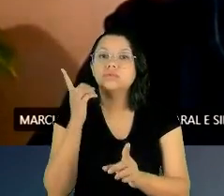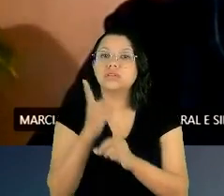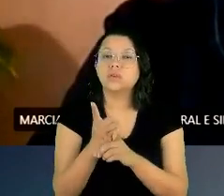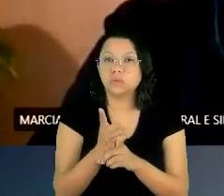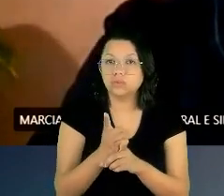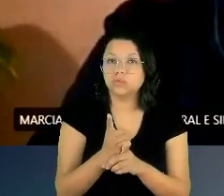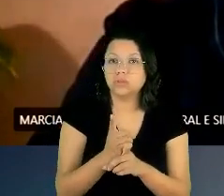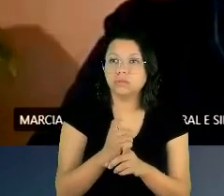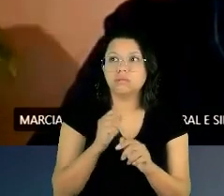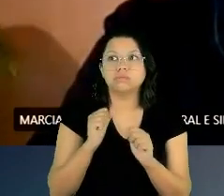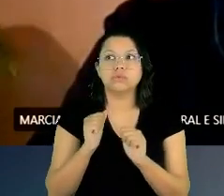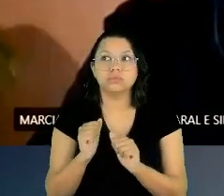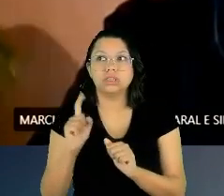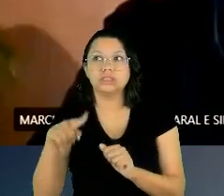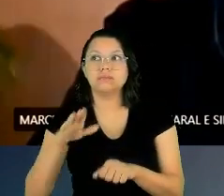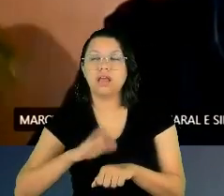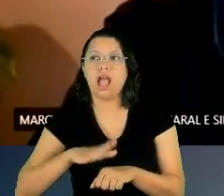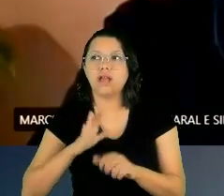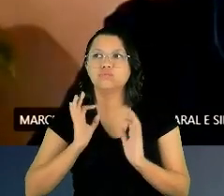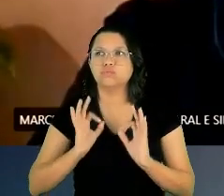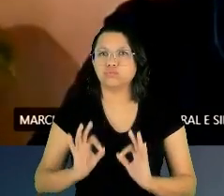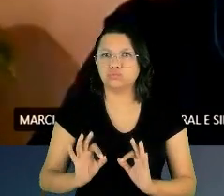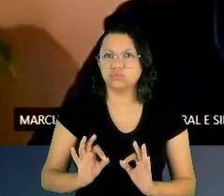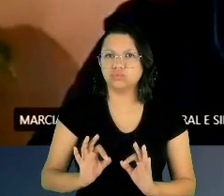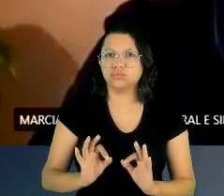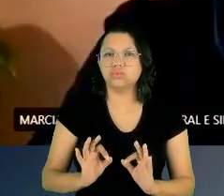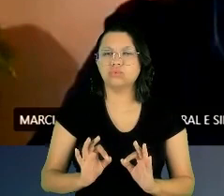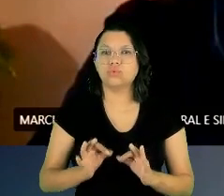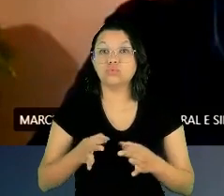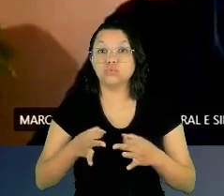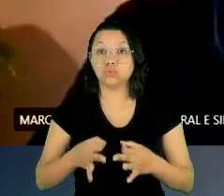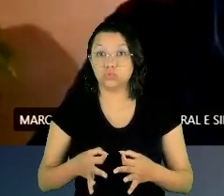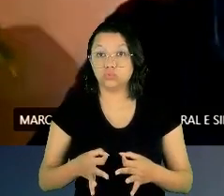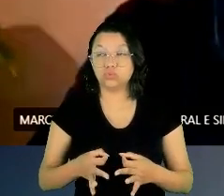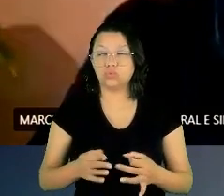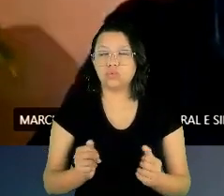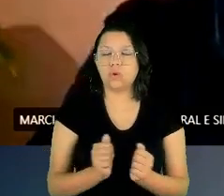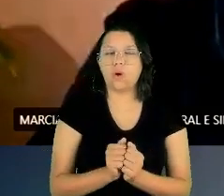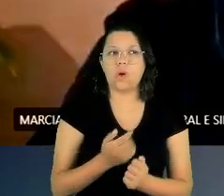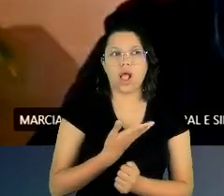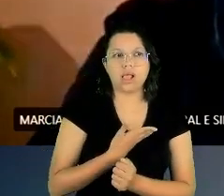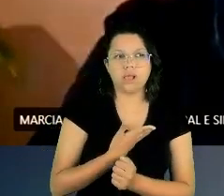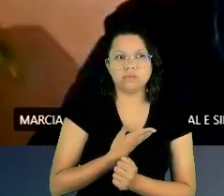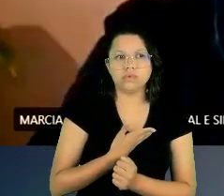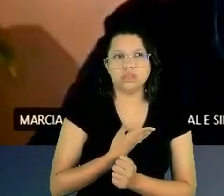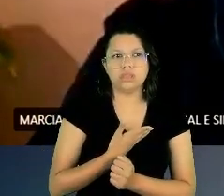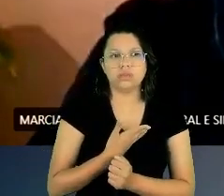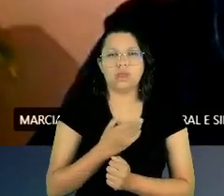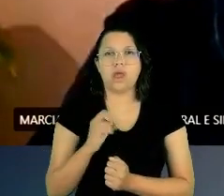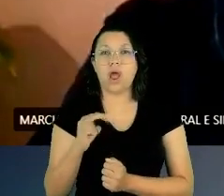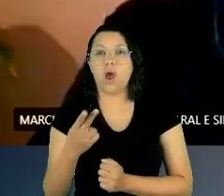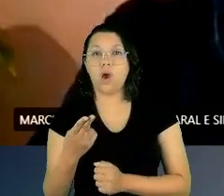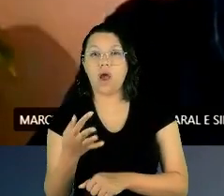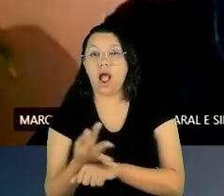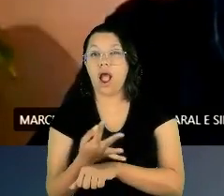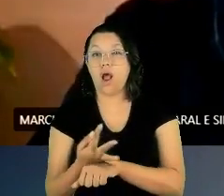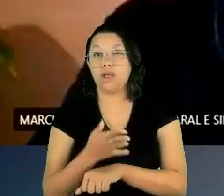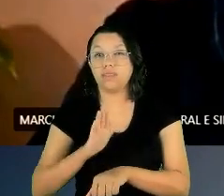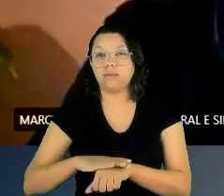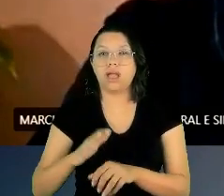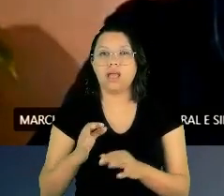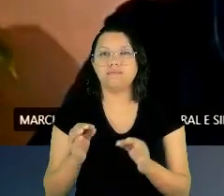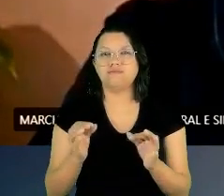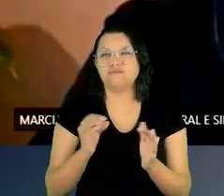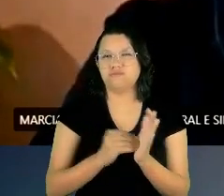A senhora encontrou lá uma tendência a ser mais justo com um amigo, ou tolerar